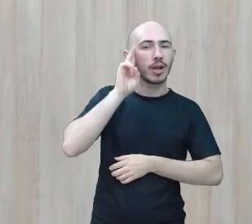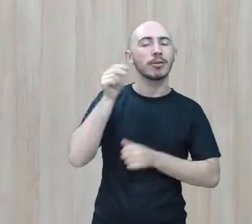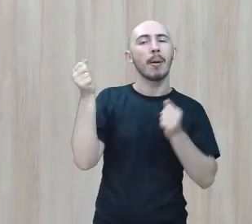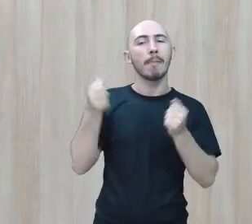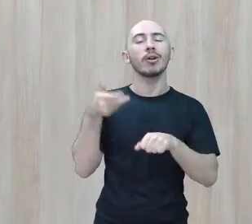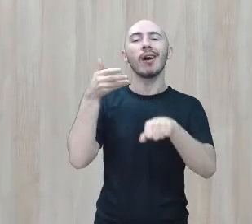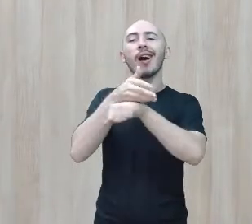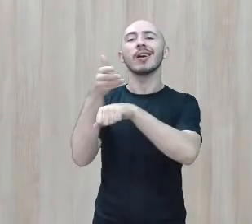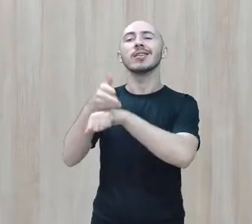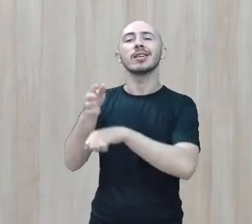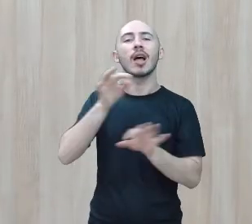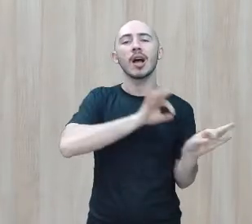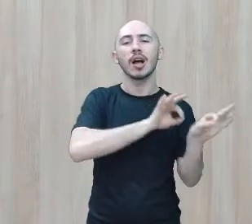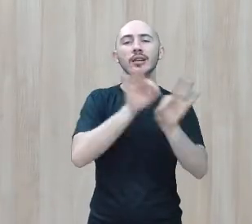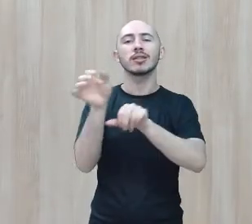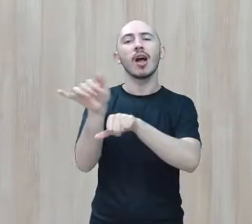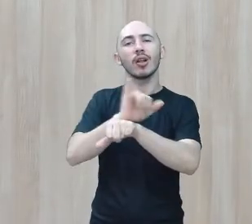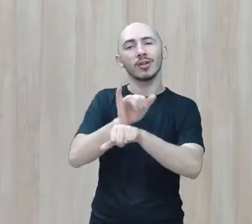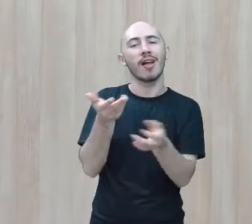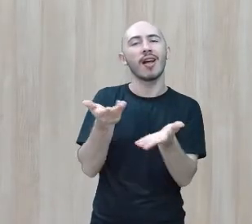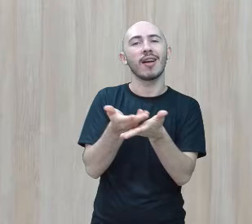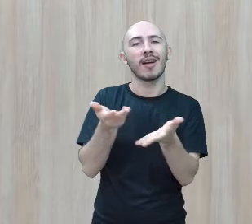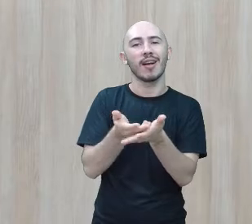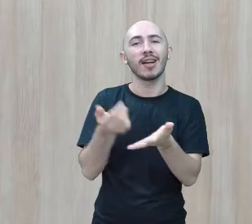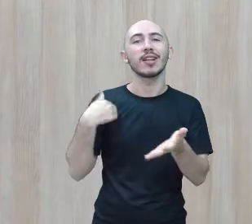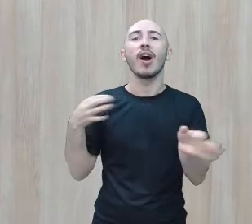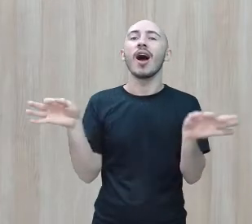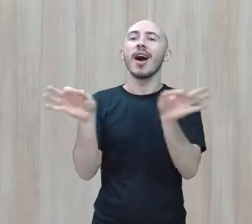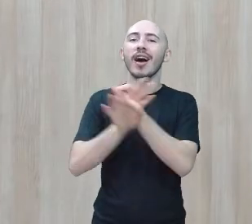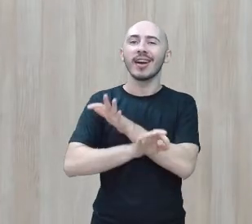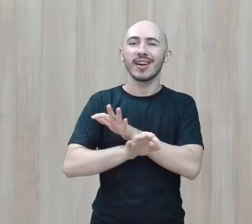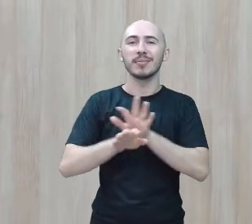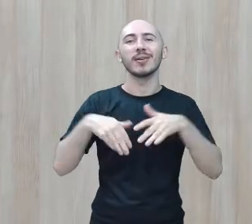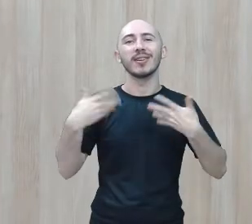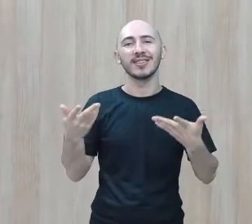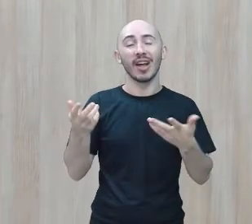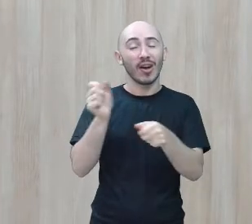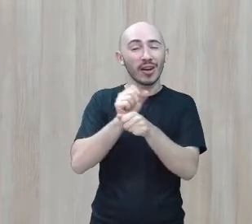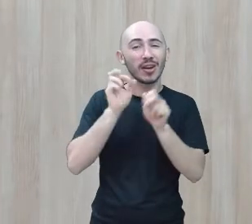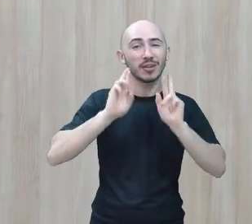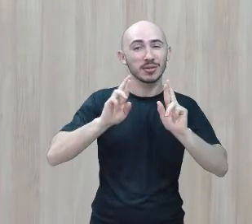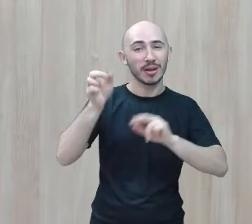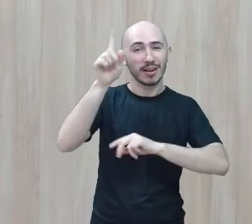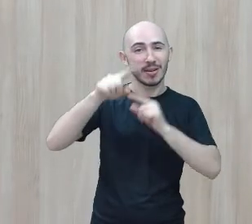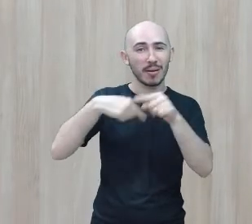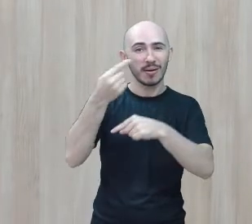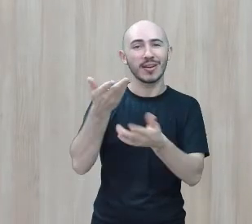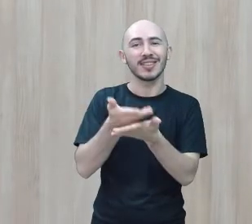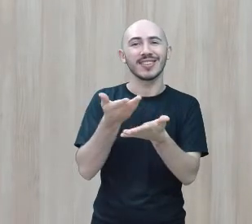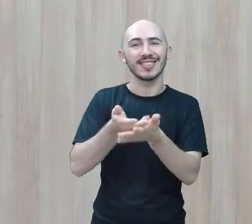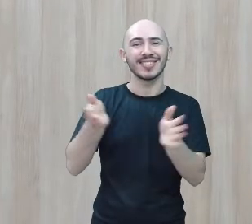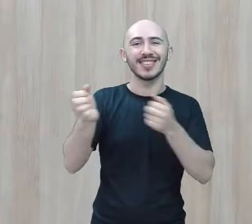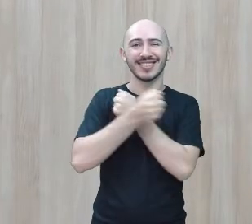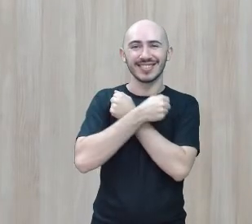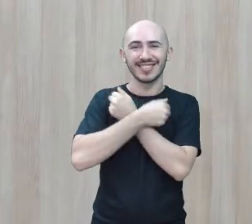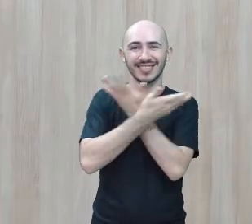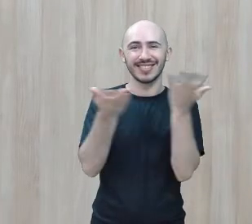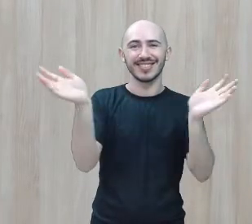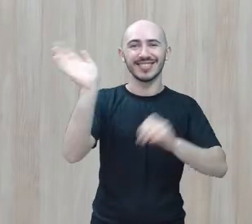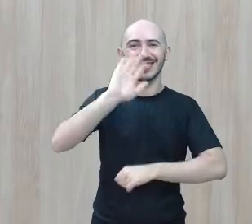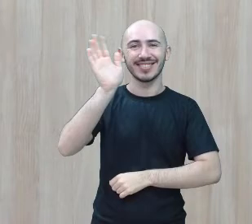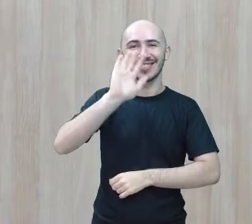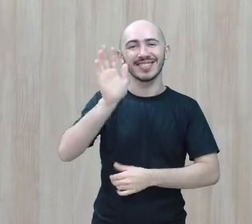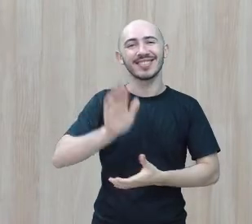YouTube e assiste essa aula. Por hoje é só, pessoal. Aguardo vocês na próxima aula. Um grande abraço.